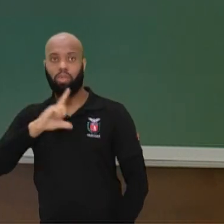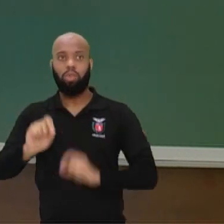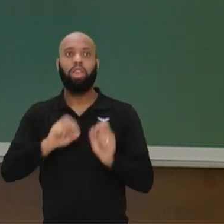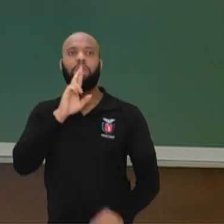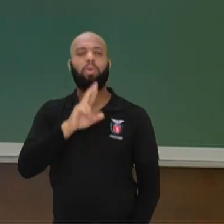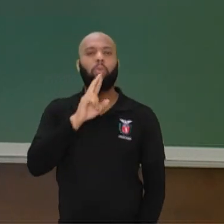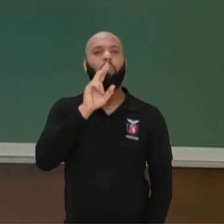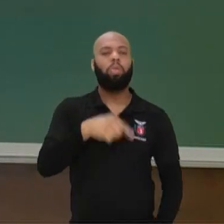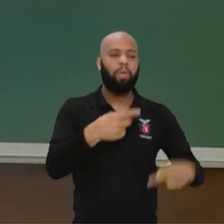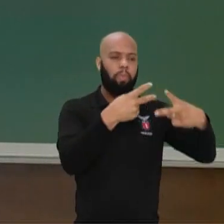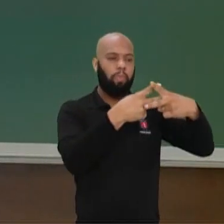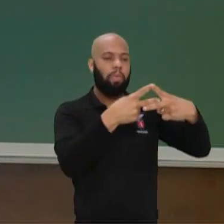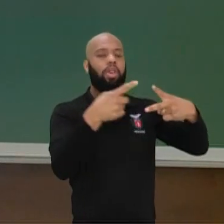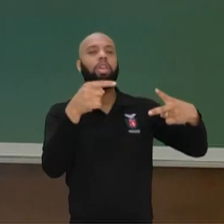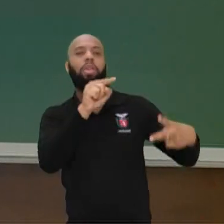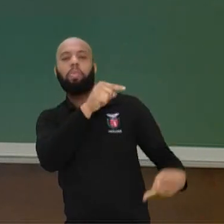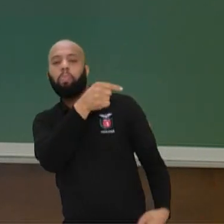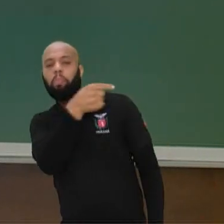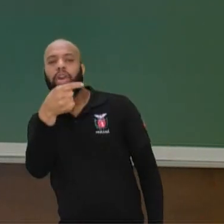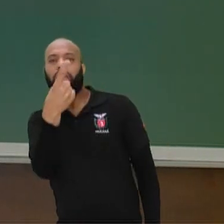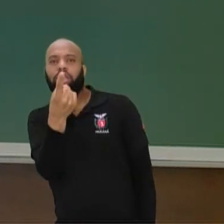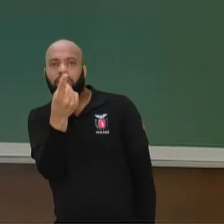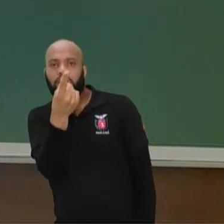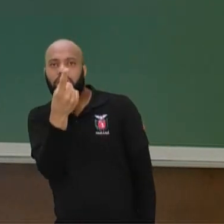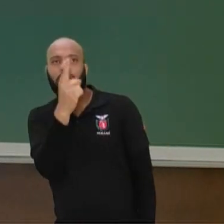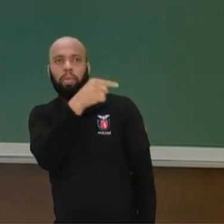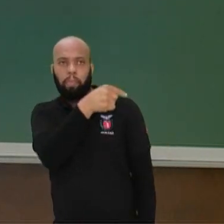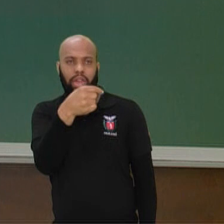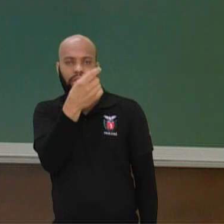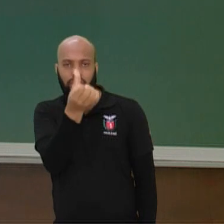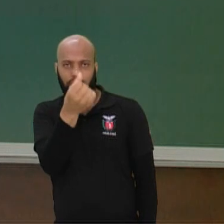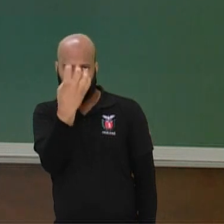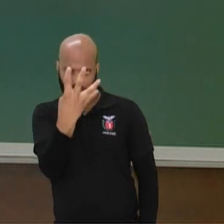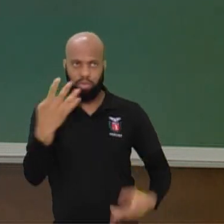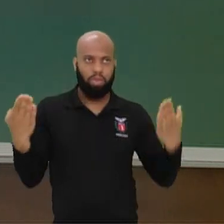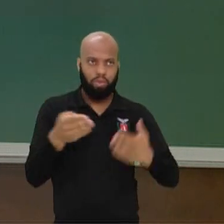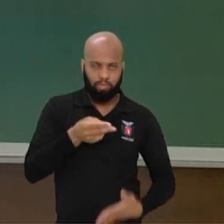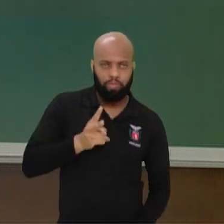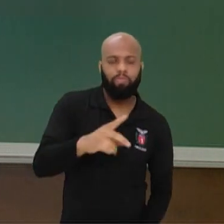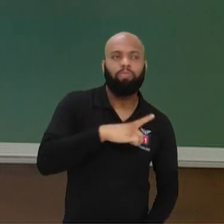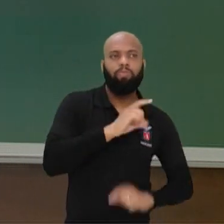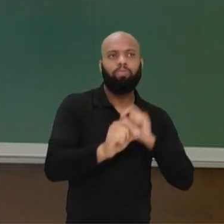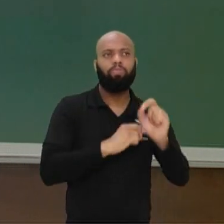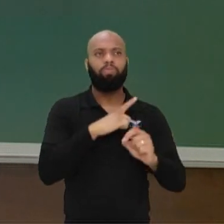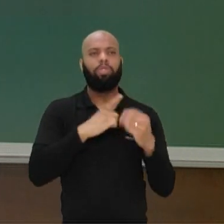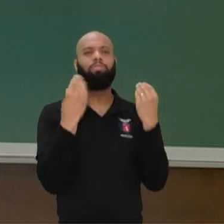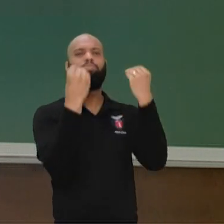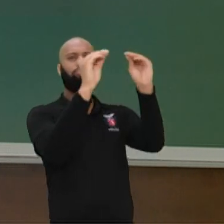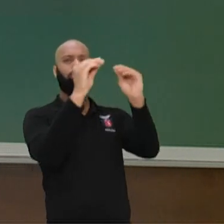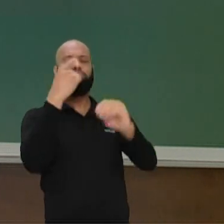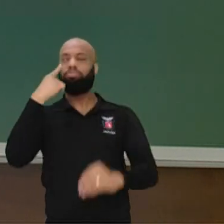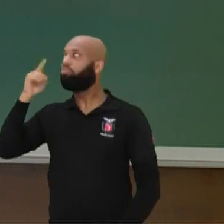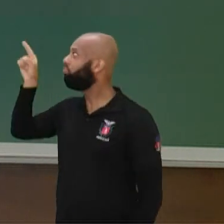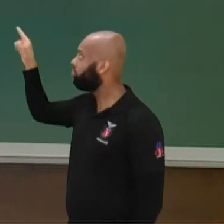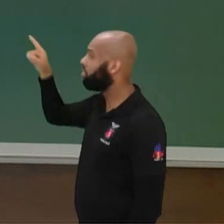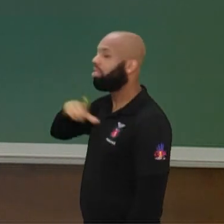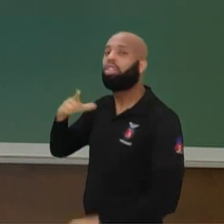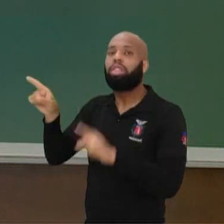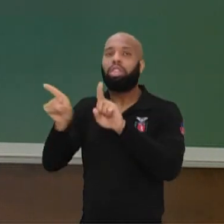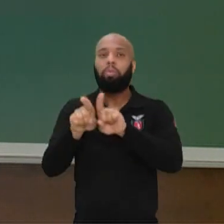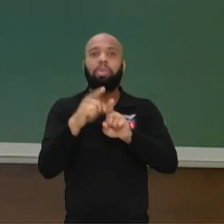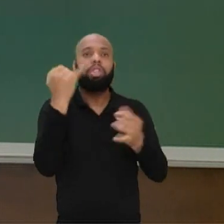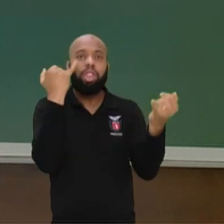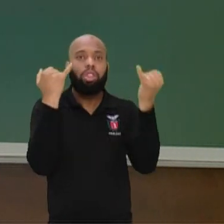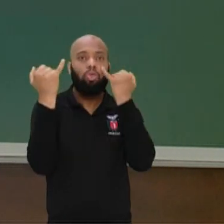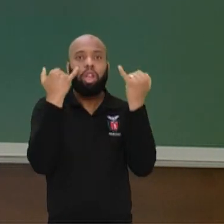delta sendo menos 64. Continuamos. Aqui do ladinho a gente deixou para vocês os dados,